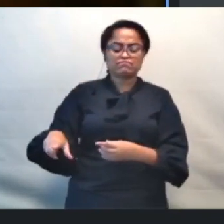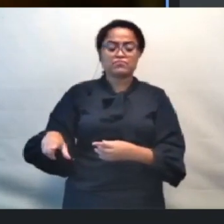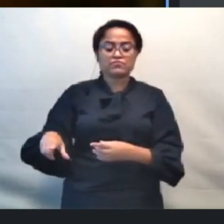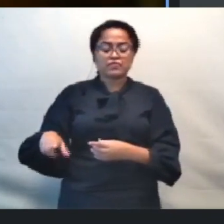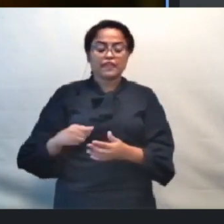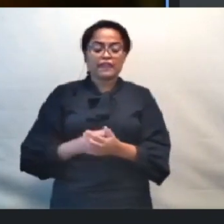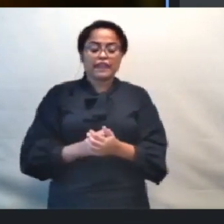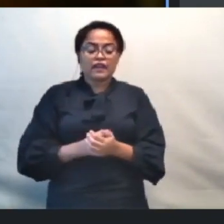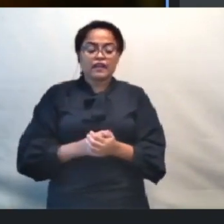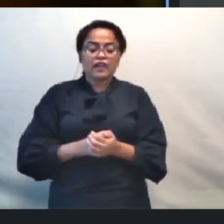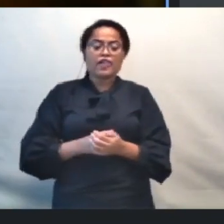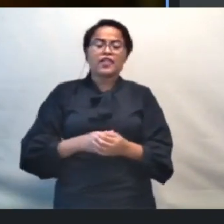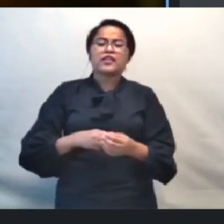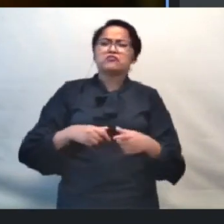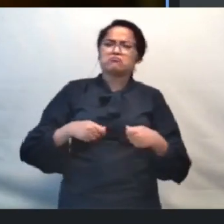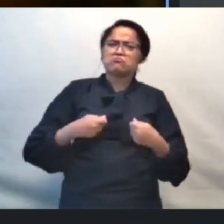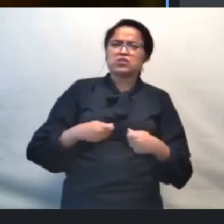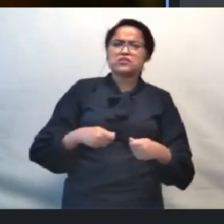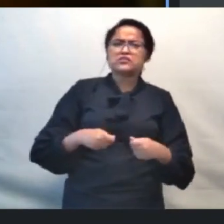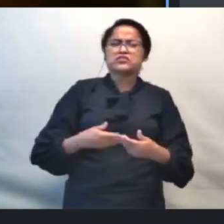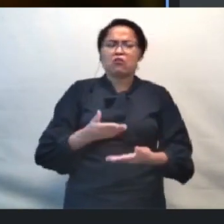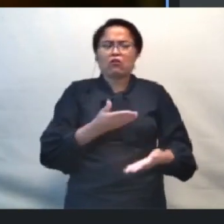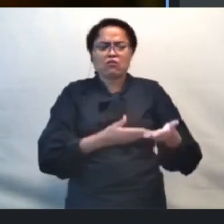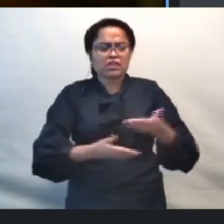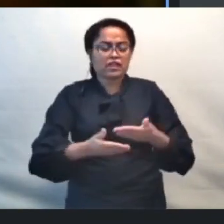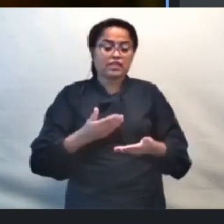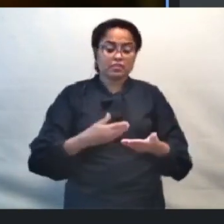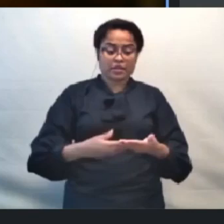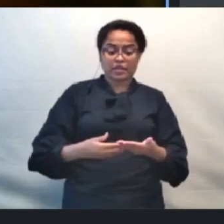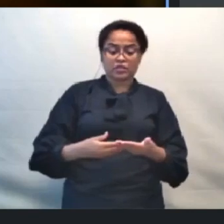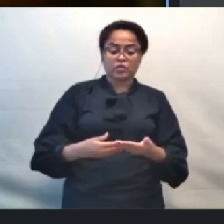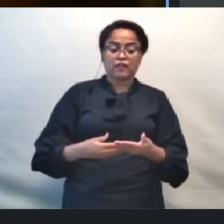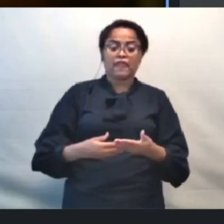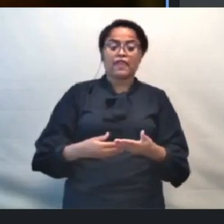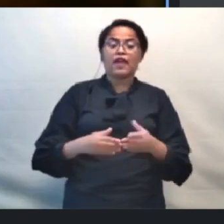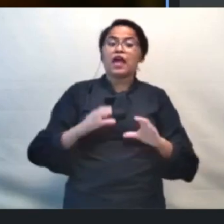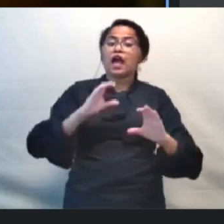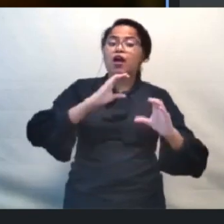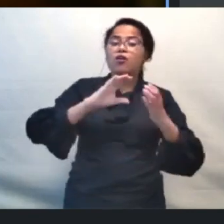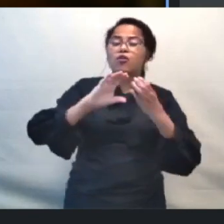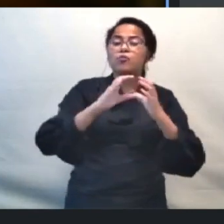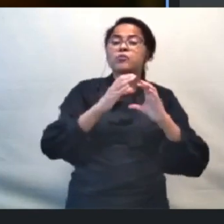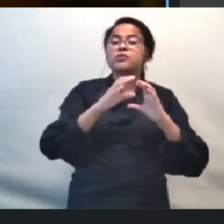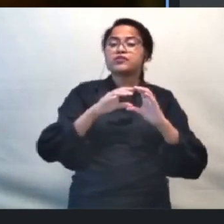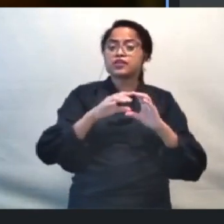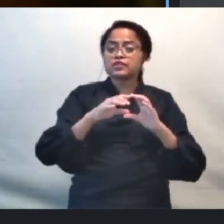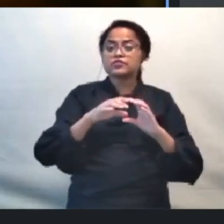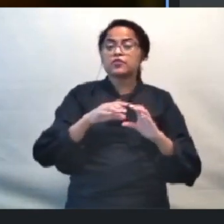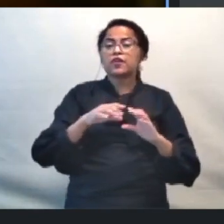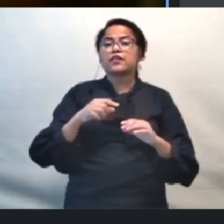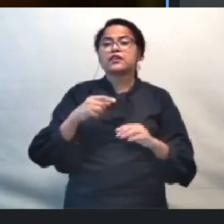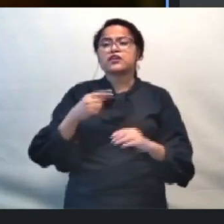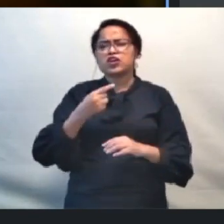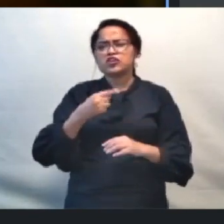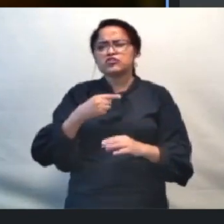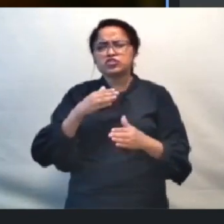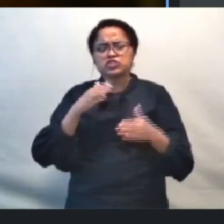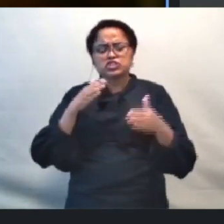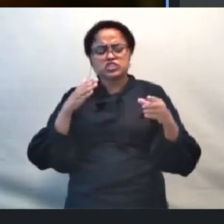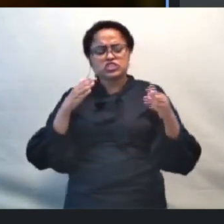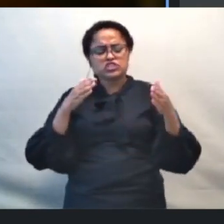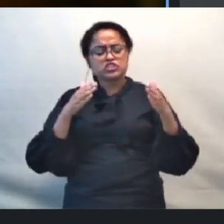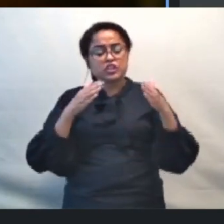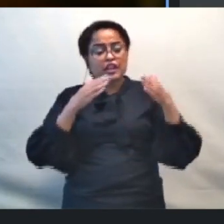que precisa de algum tratamento, a gente, essa comunicação é feita, ora diretamente da nossa equipe,